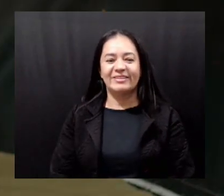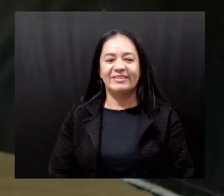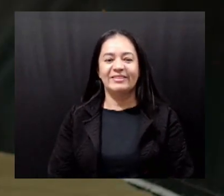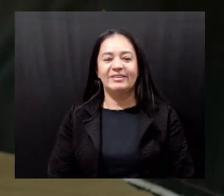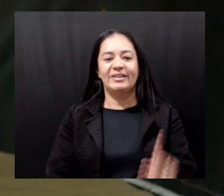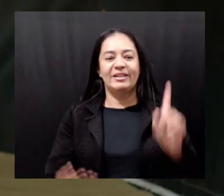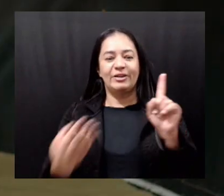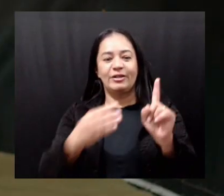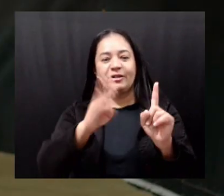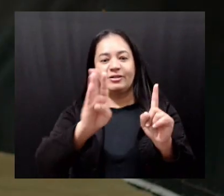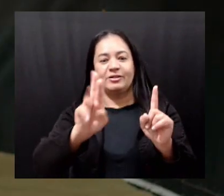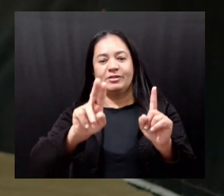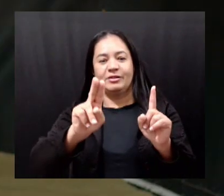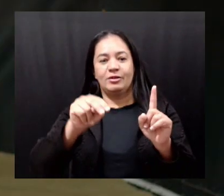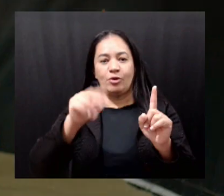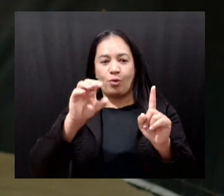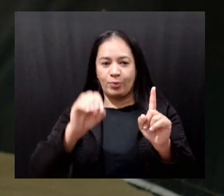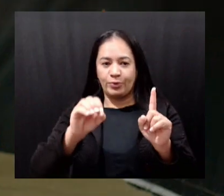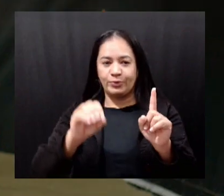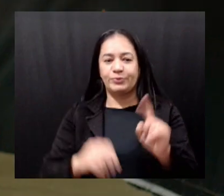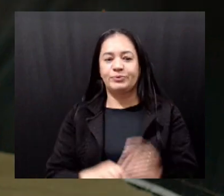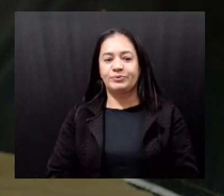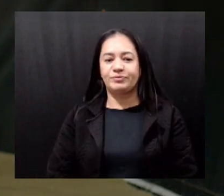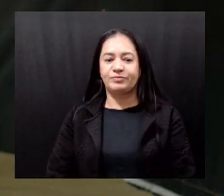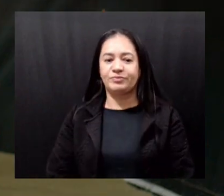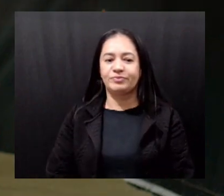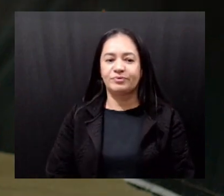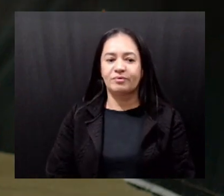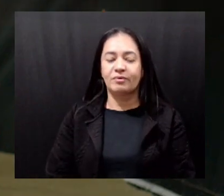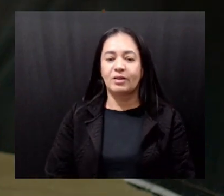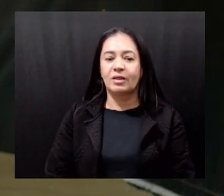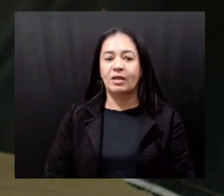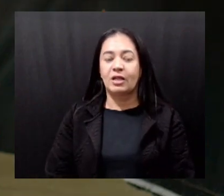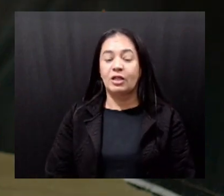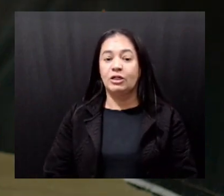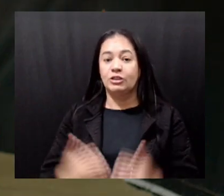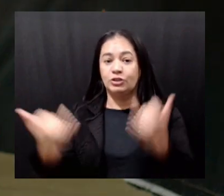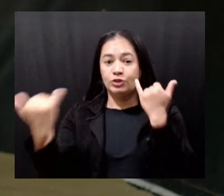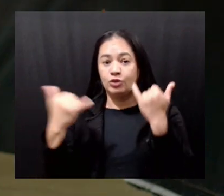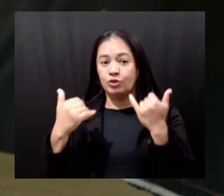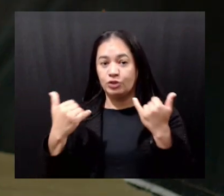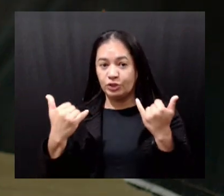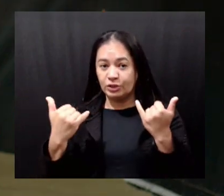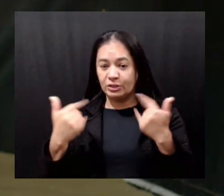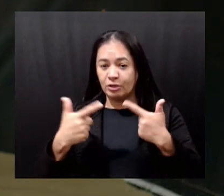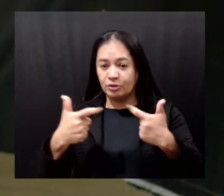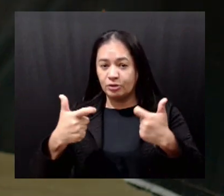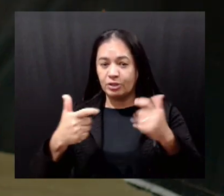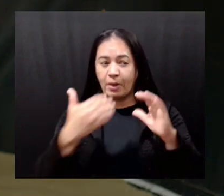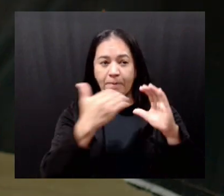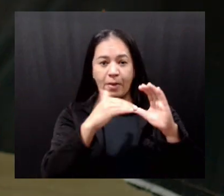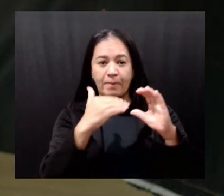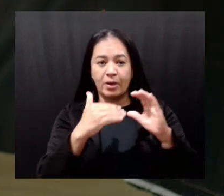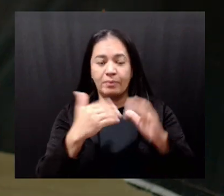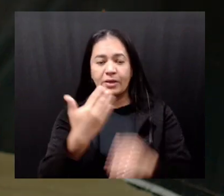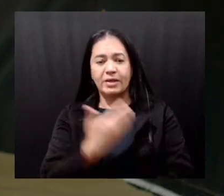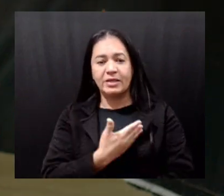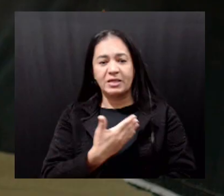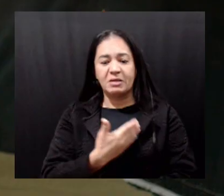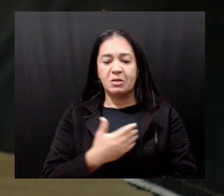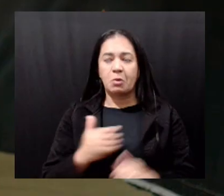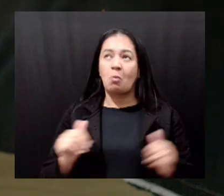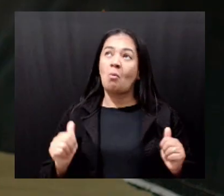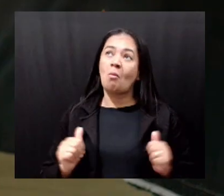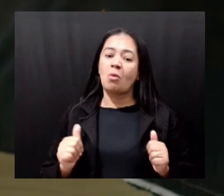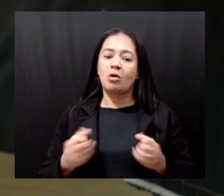Vila Industrial. Posto notícias de guerra e amigos quase não reagem. Dividir tragédias afasta laços e